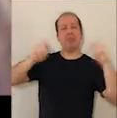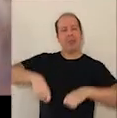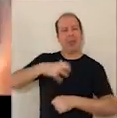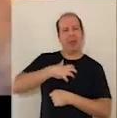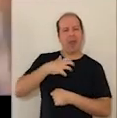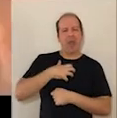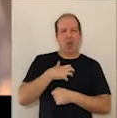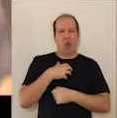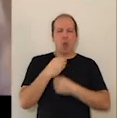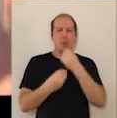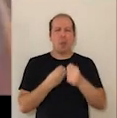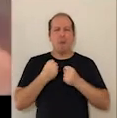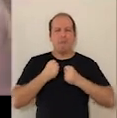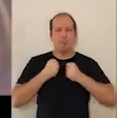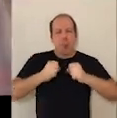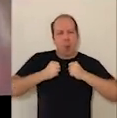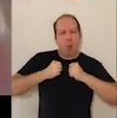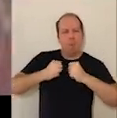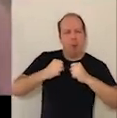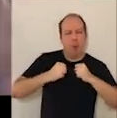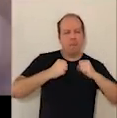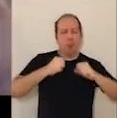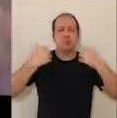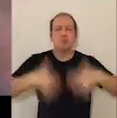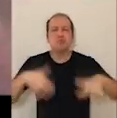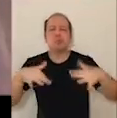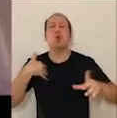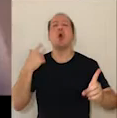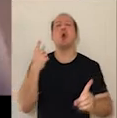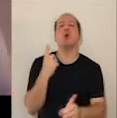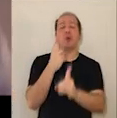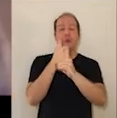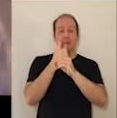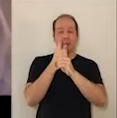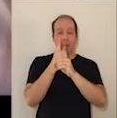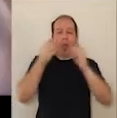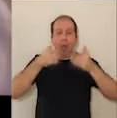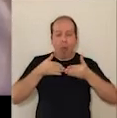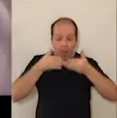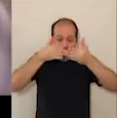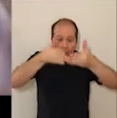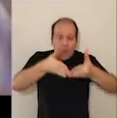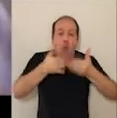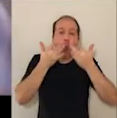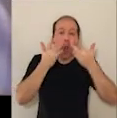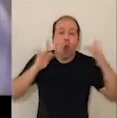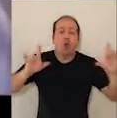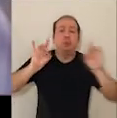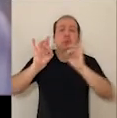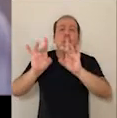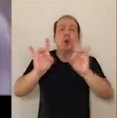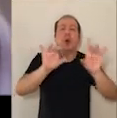mágico elixir que renova o pulsar do nosso mundo. Vai para a arca, repleta de ouro e de